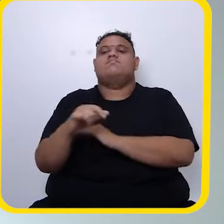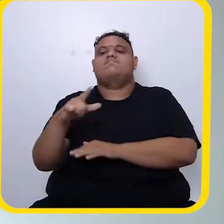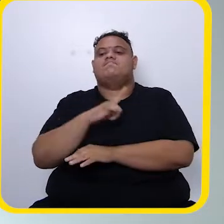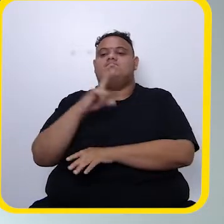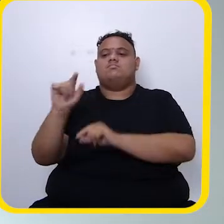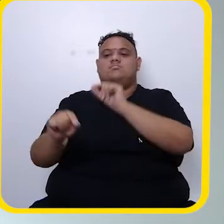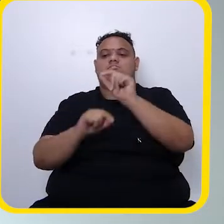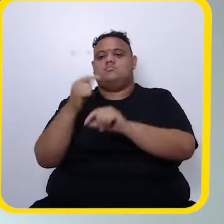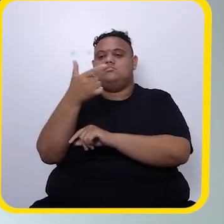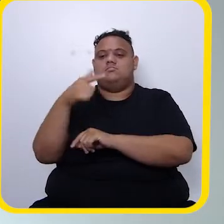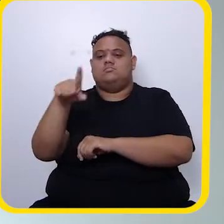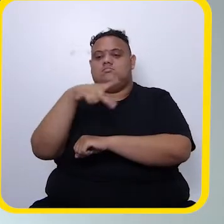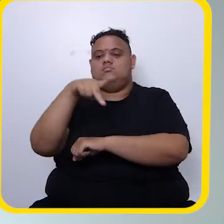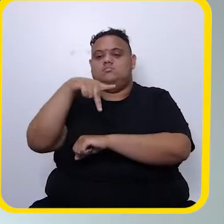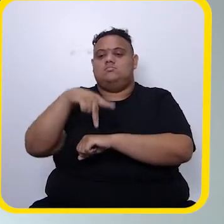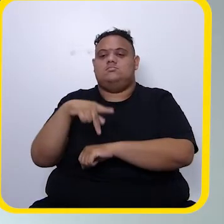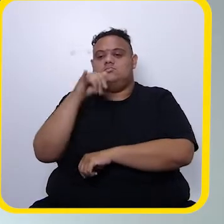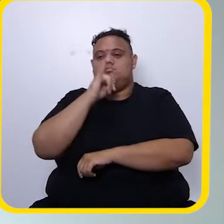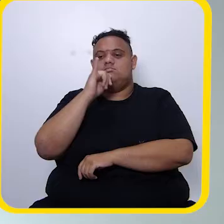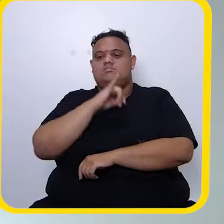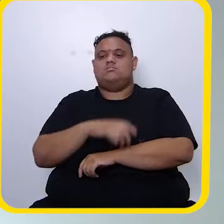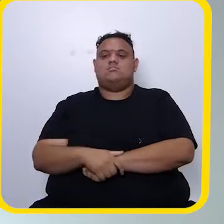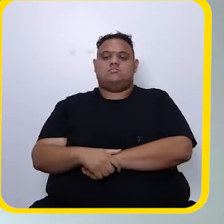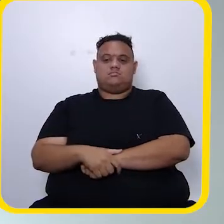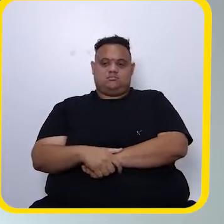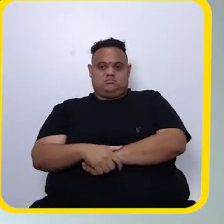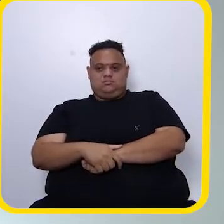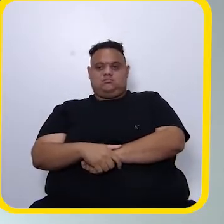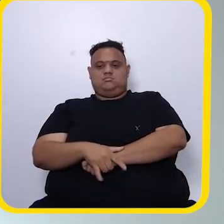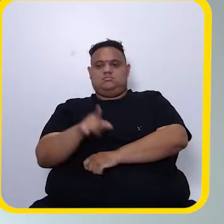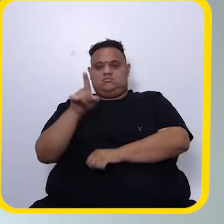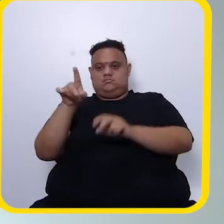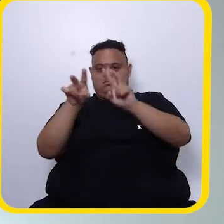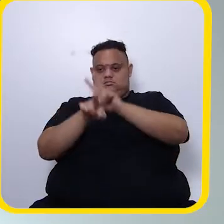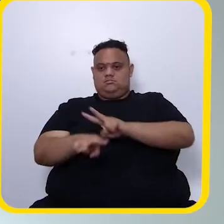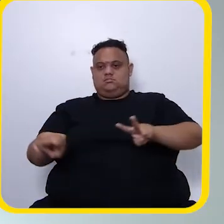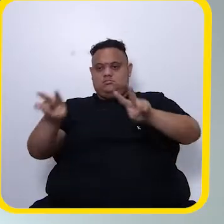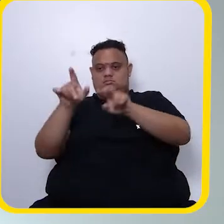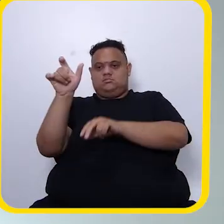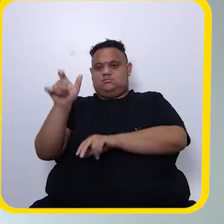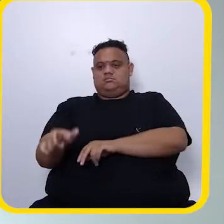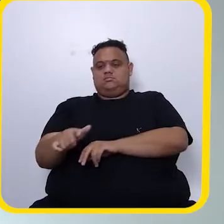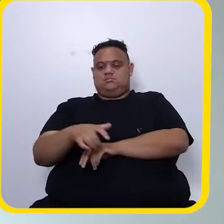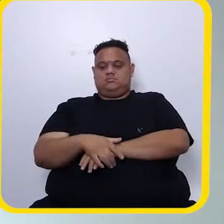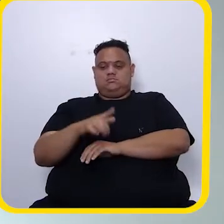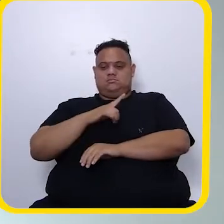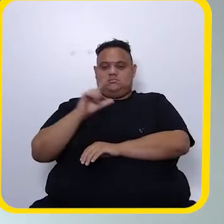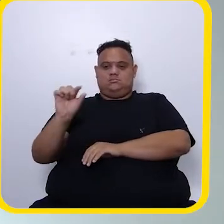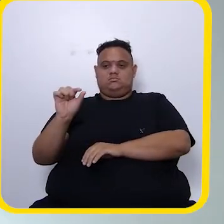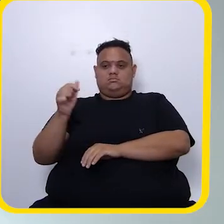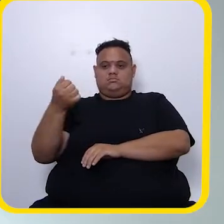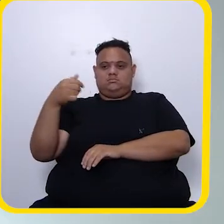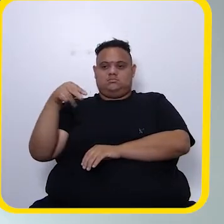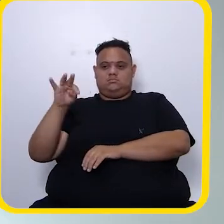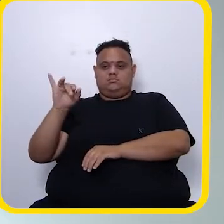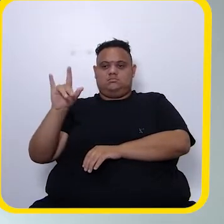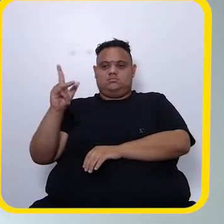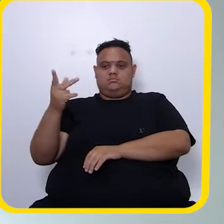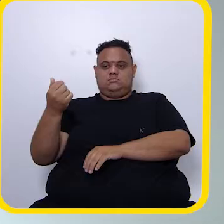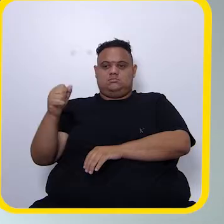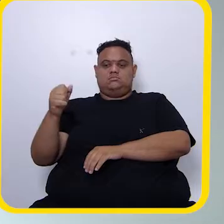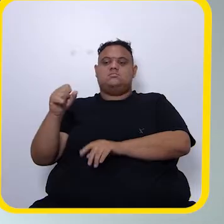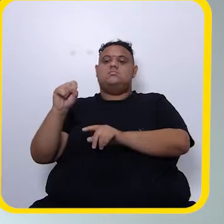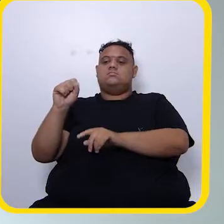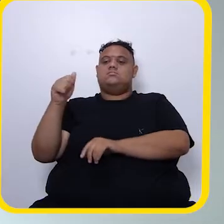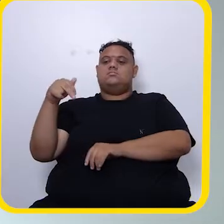autônomas pertencentes a outros países. Por exemplo, vocês vão observar aí, nós temos dentro das Pequenas Antilhas